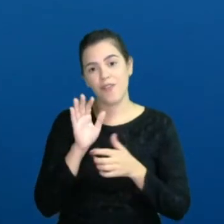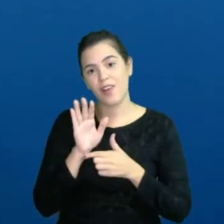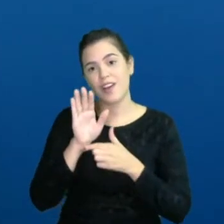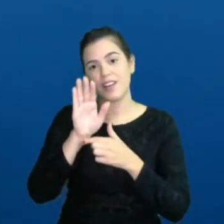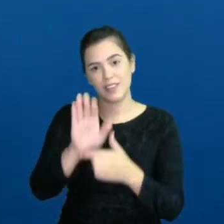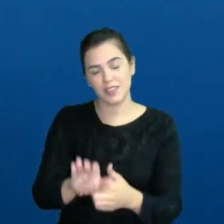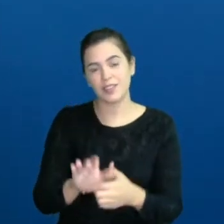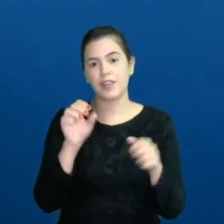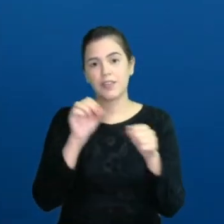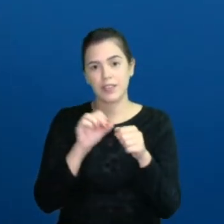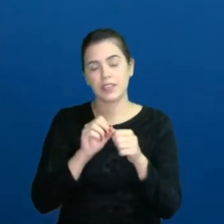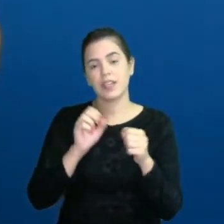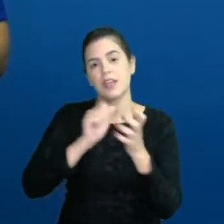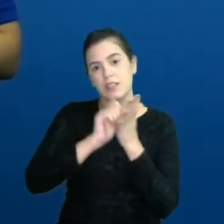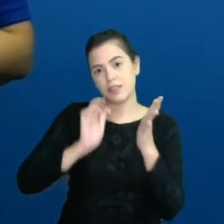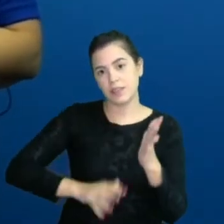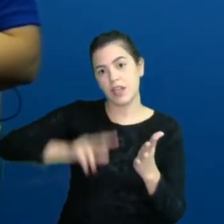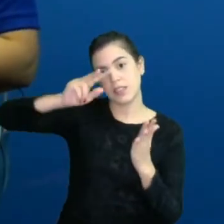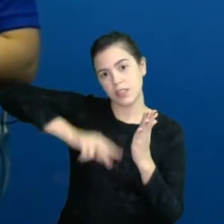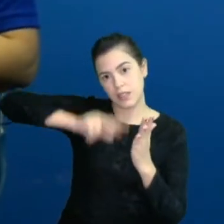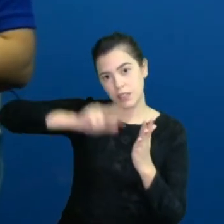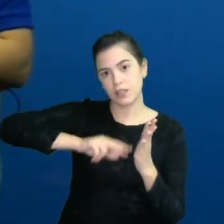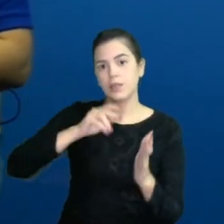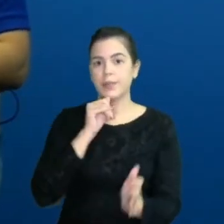as tarefinhas de leitura, por exemplo, tá?